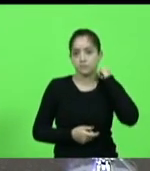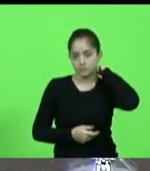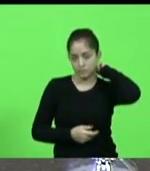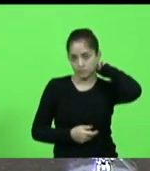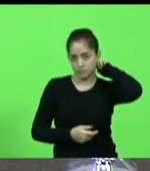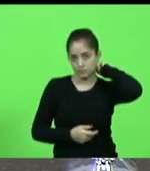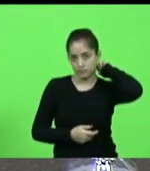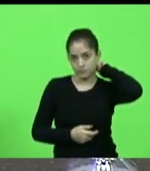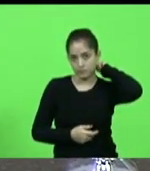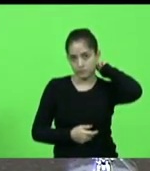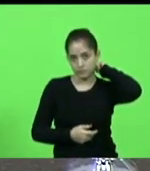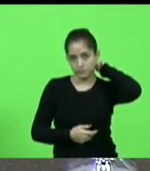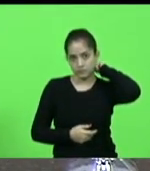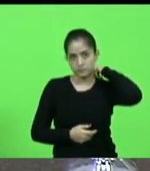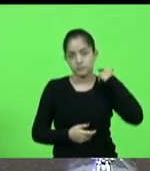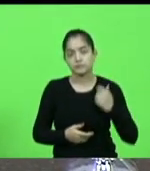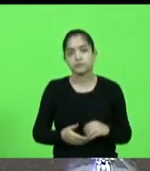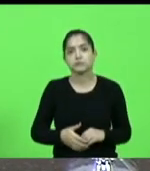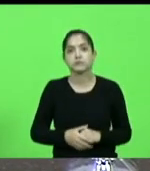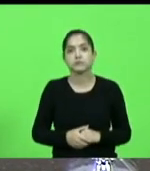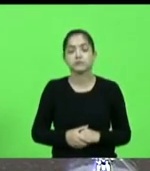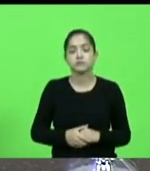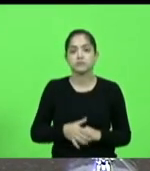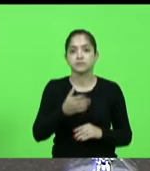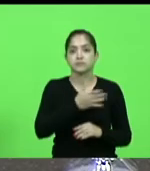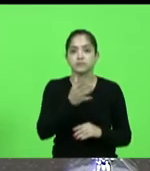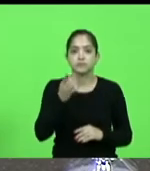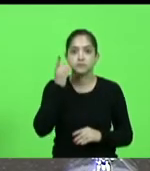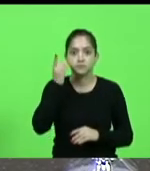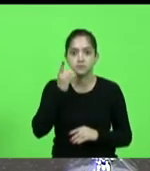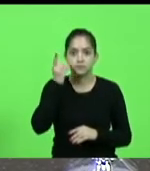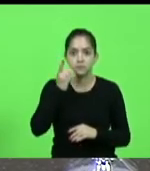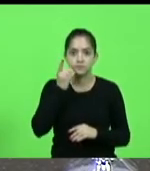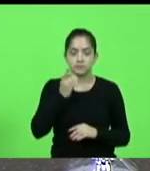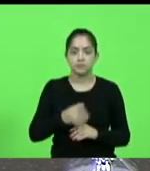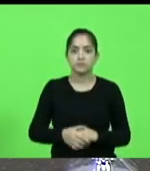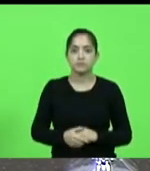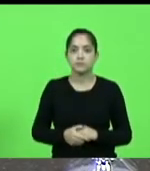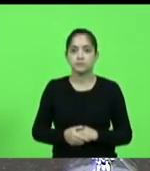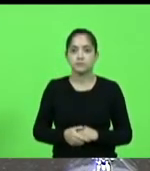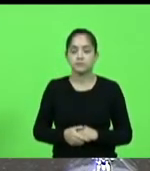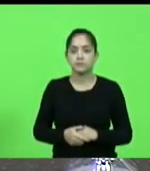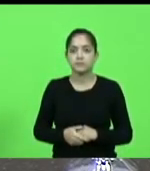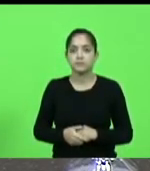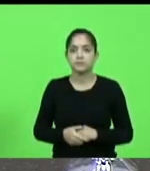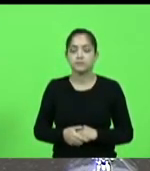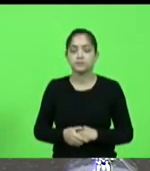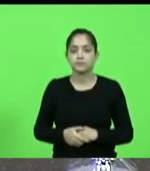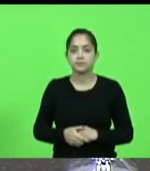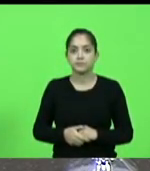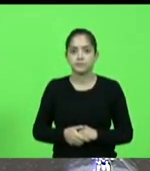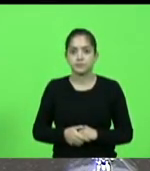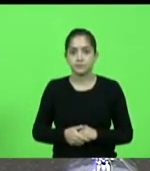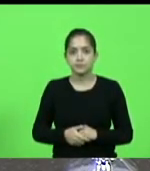E senhoras deputadas, deputada Luciana Carminati,